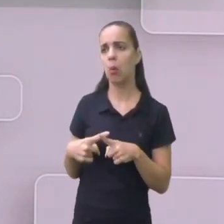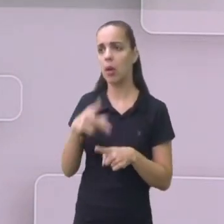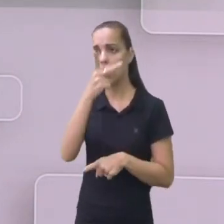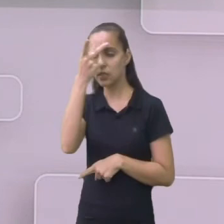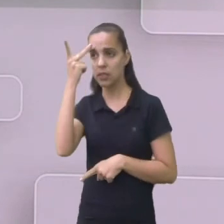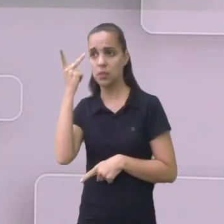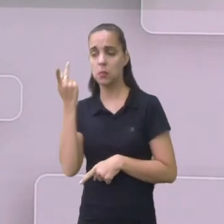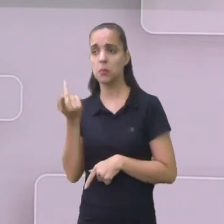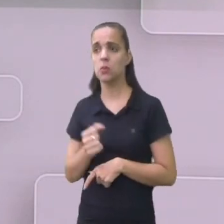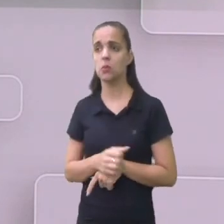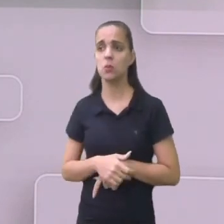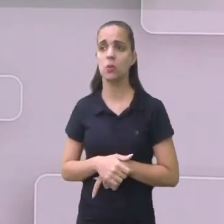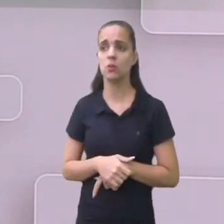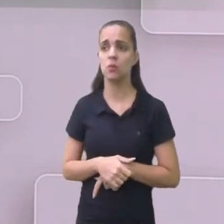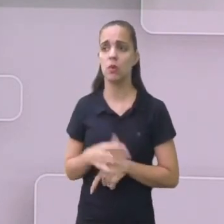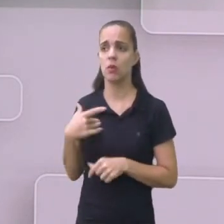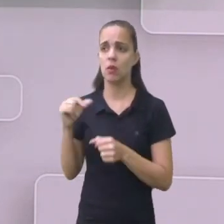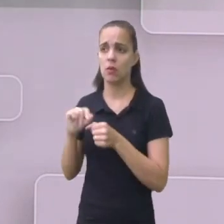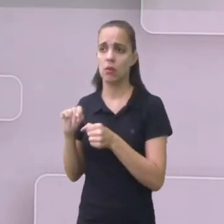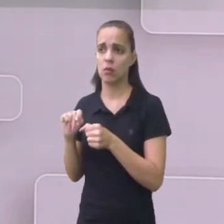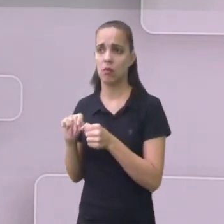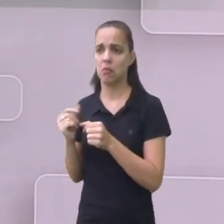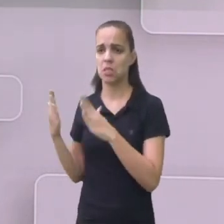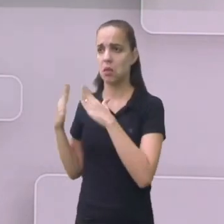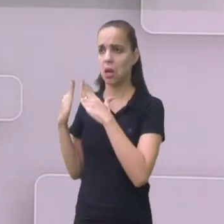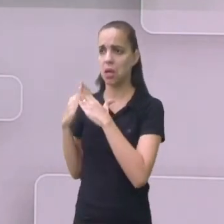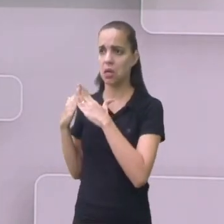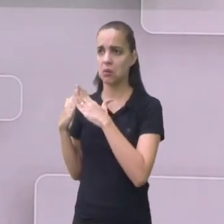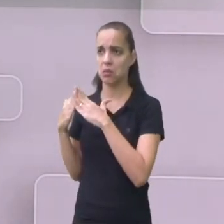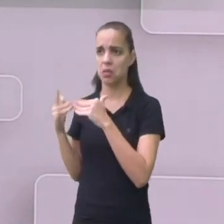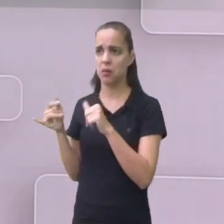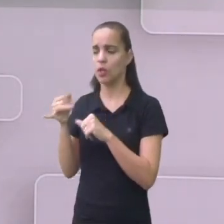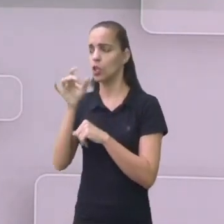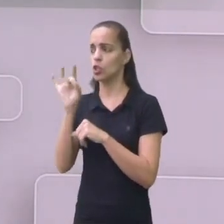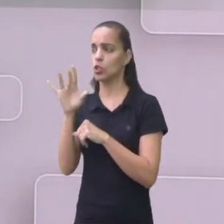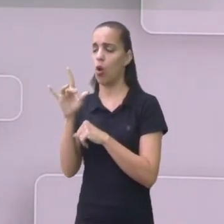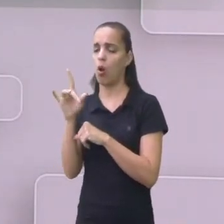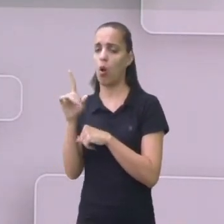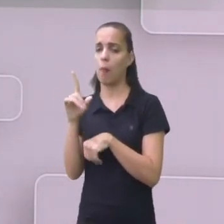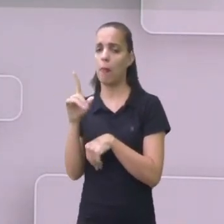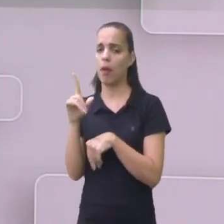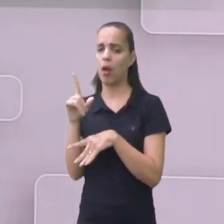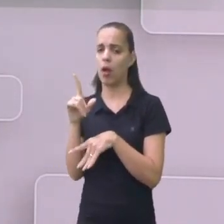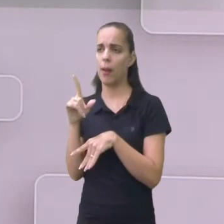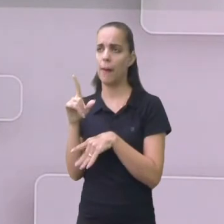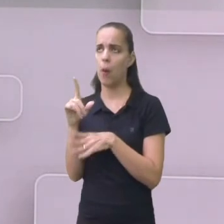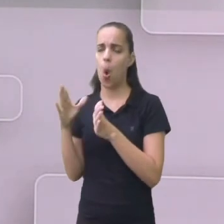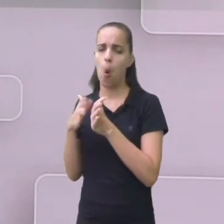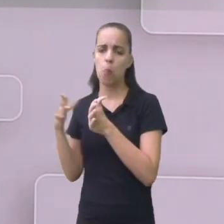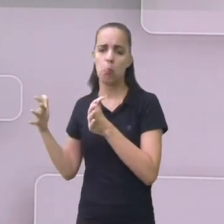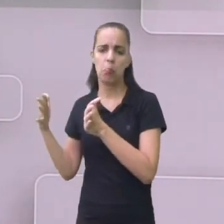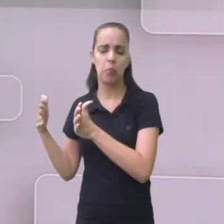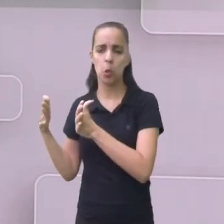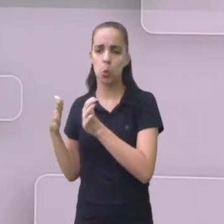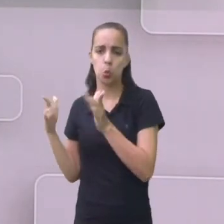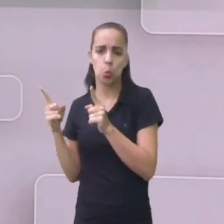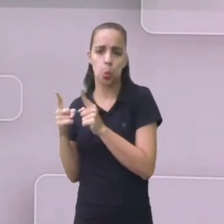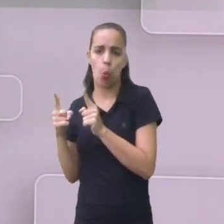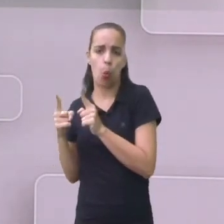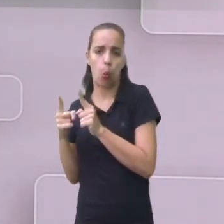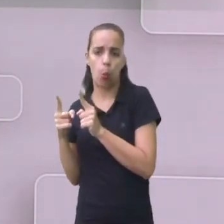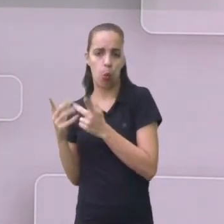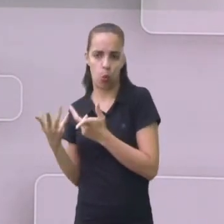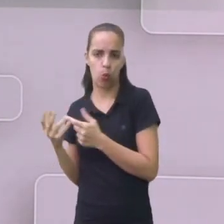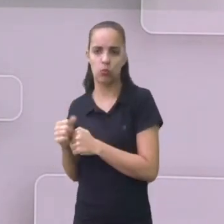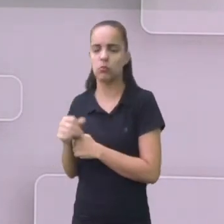pessoas, elas faziam uma moradia para passar o tempo enquanto estava na construção. E isso foi crescendo, isso foi